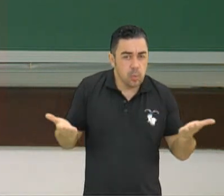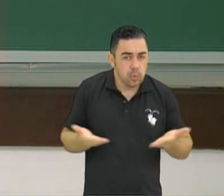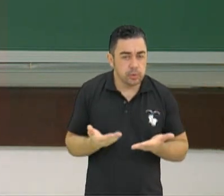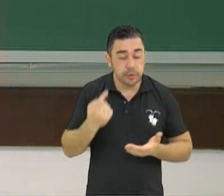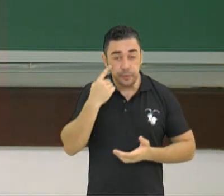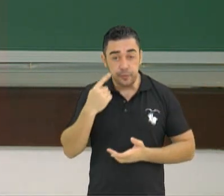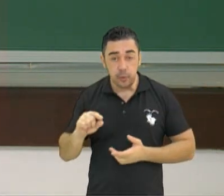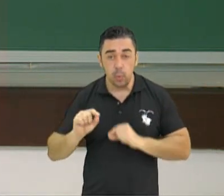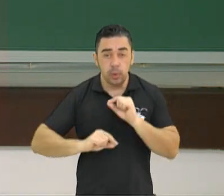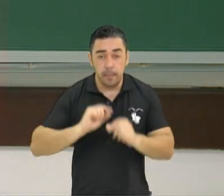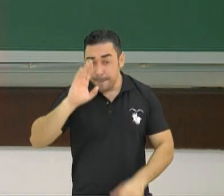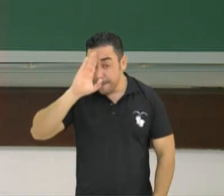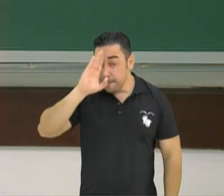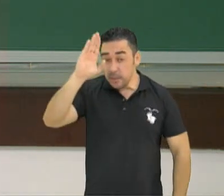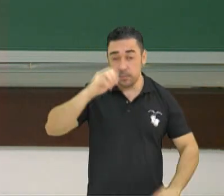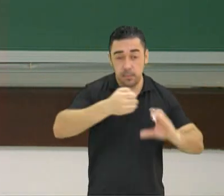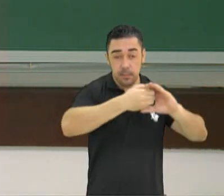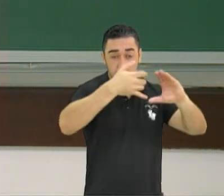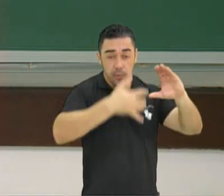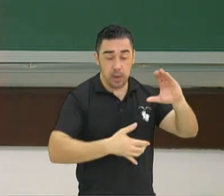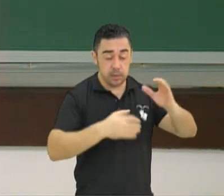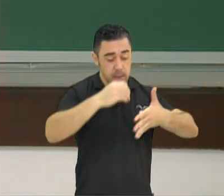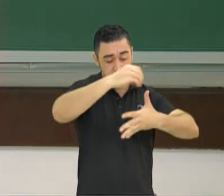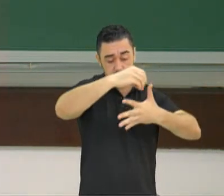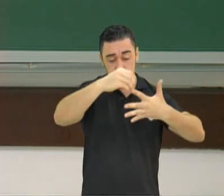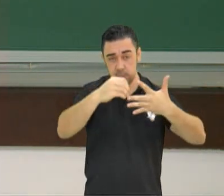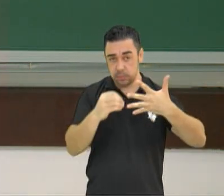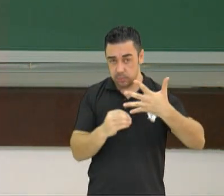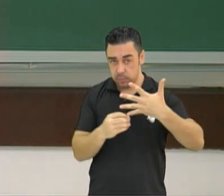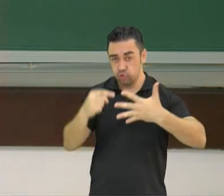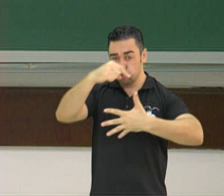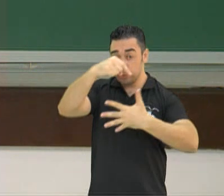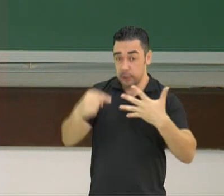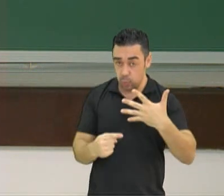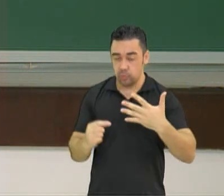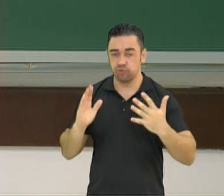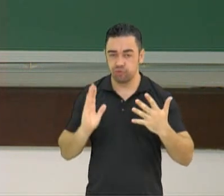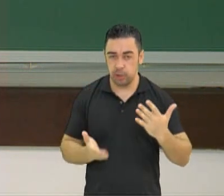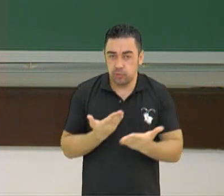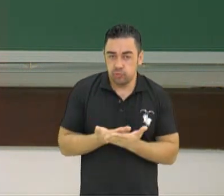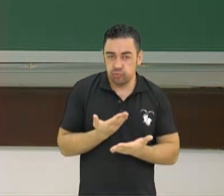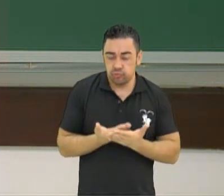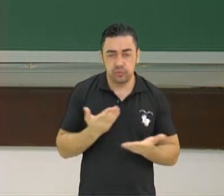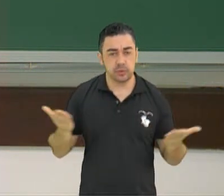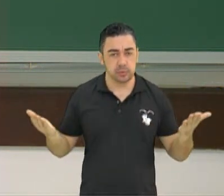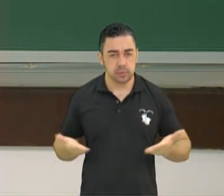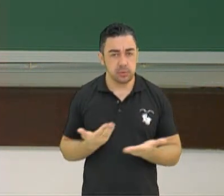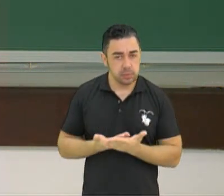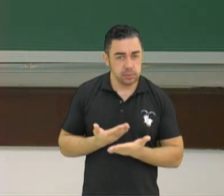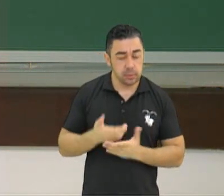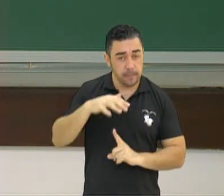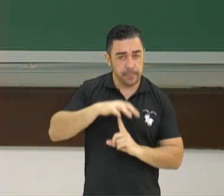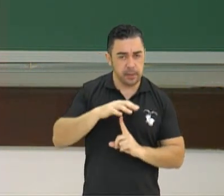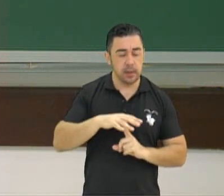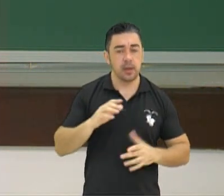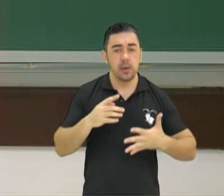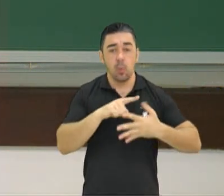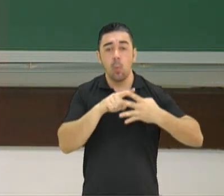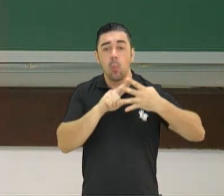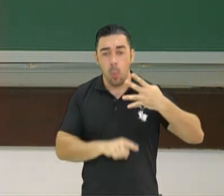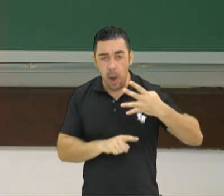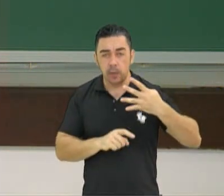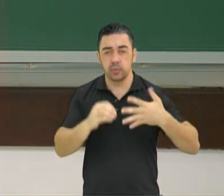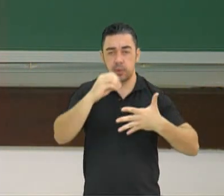gente retomou as principais características dos 5 reinos. Vocês já estudaram ao longo desse tempo todo do Aula Paraná 4 dos